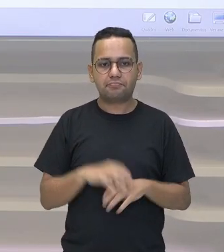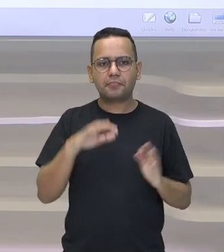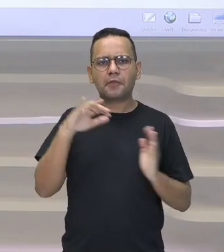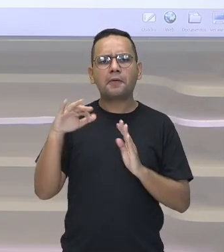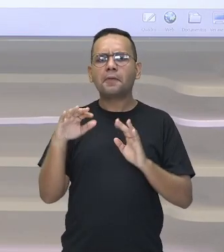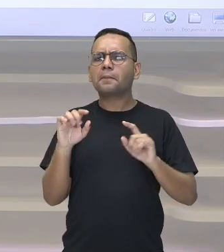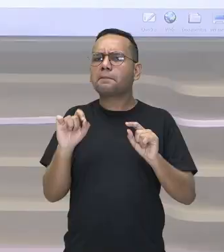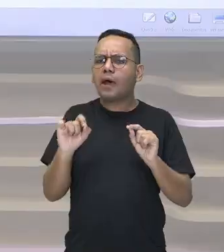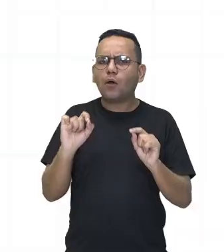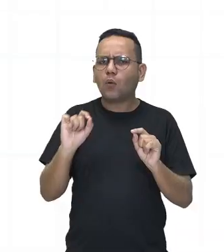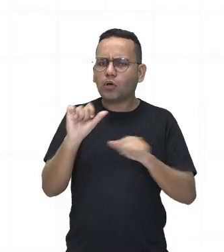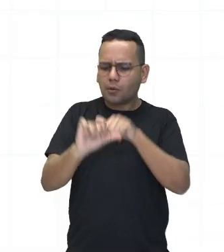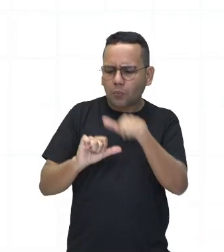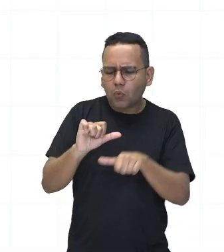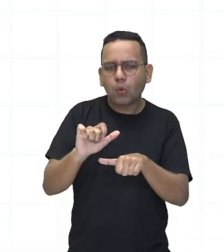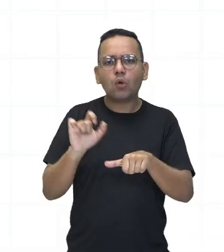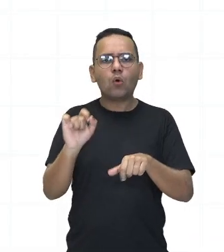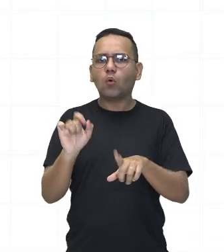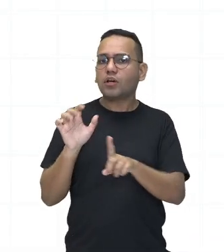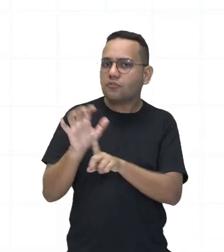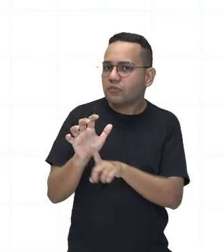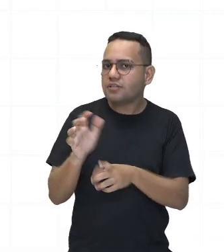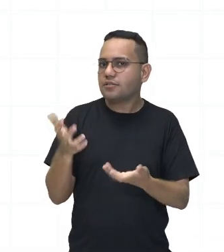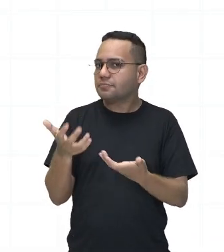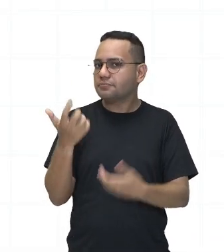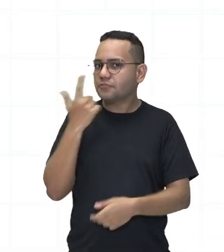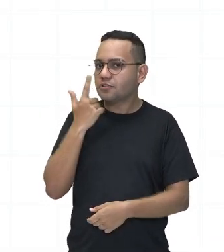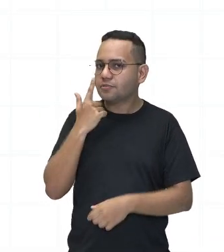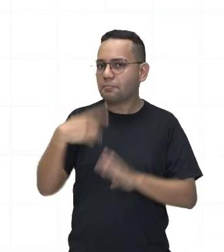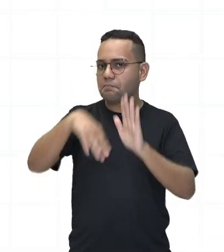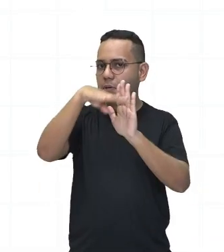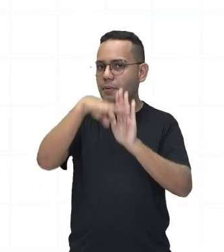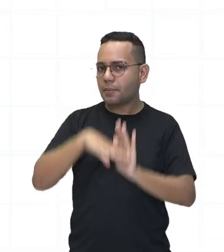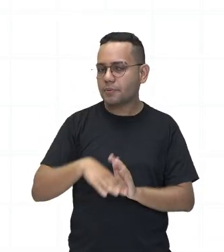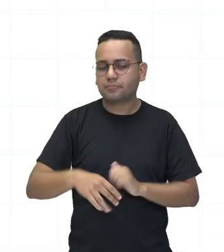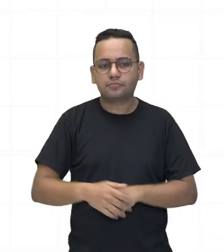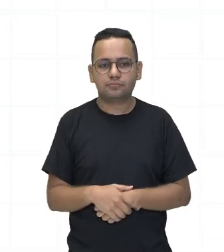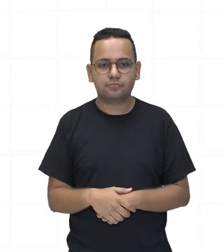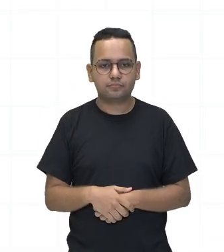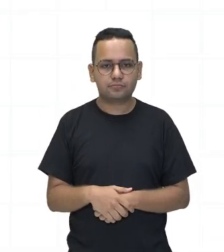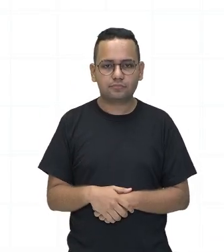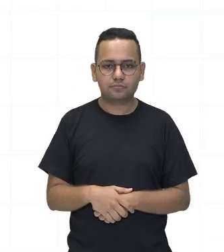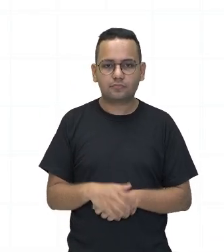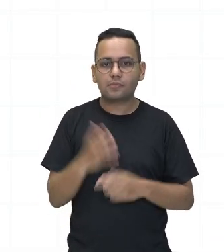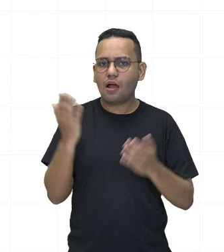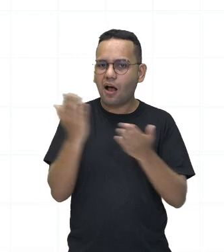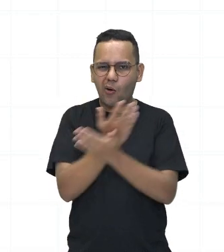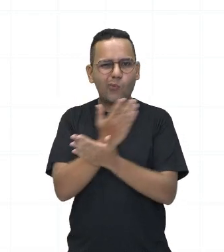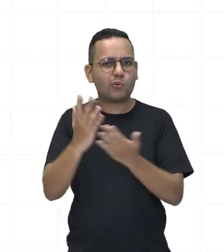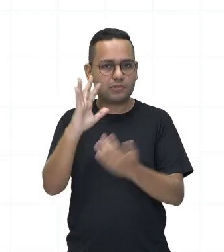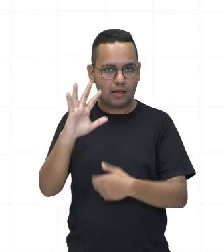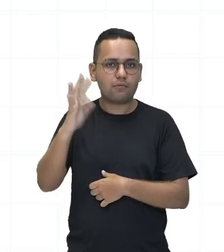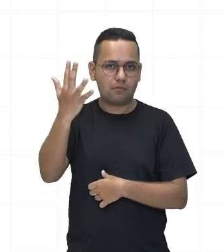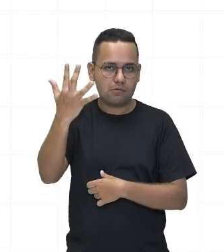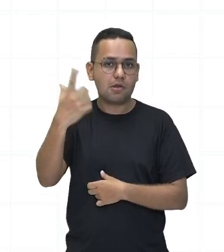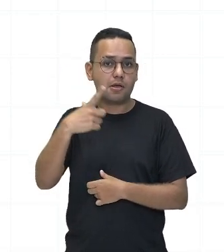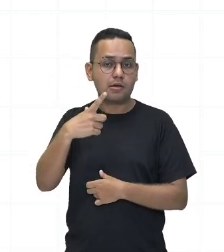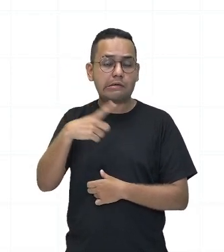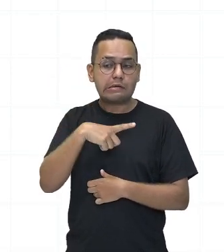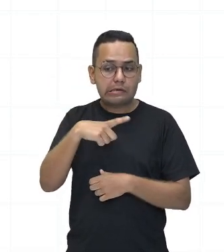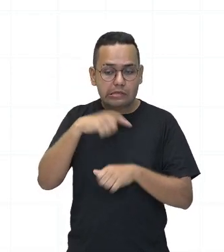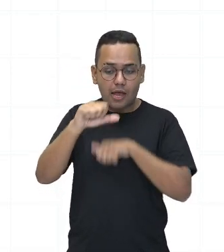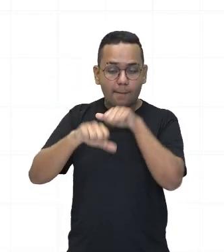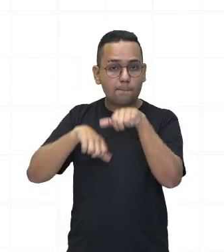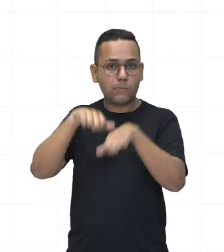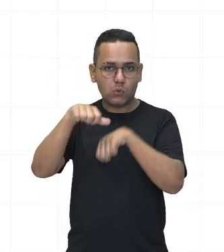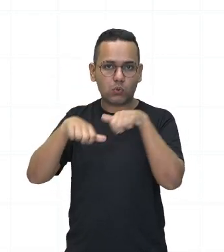Então, nós temos aí na nossa próxima cartela alguns eventos que podem